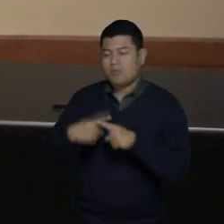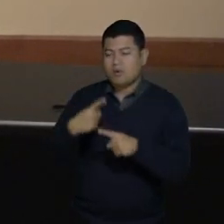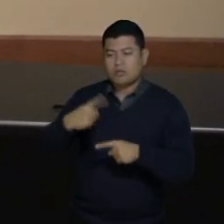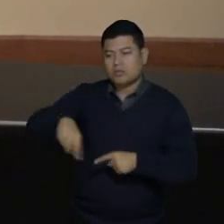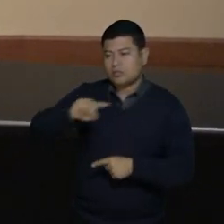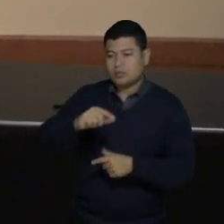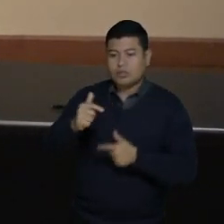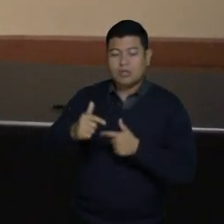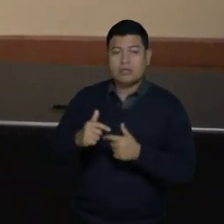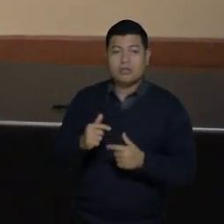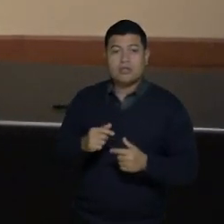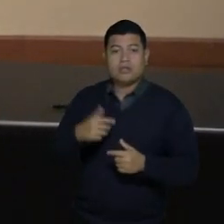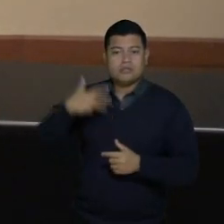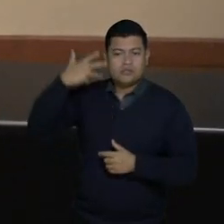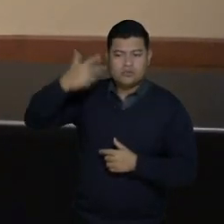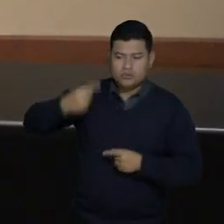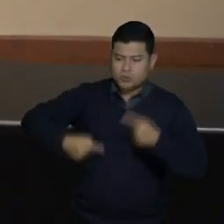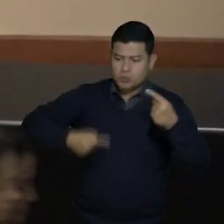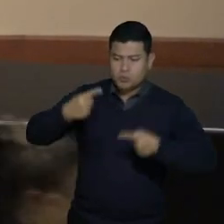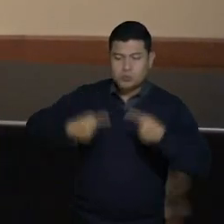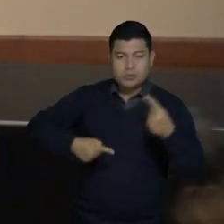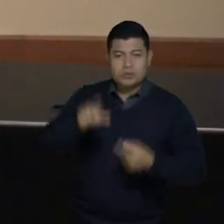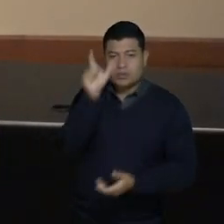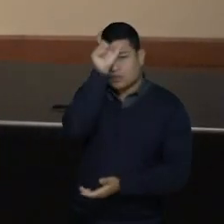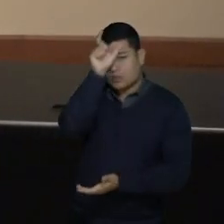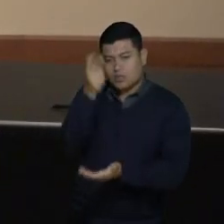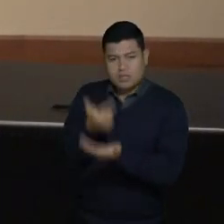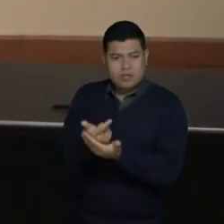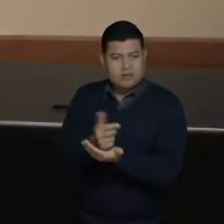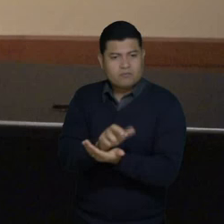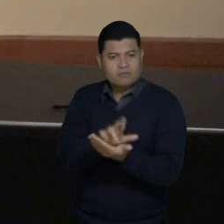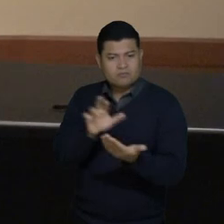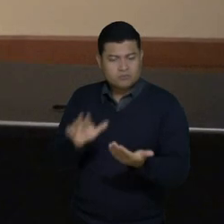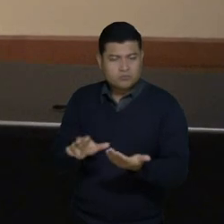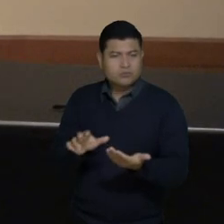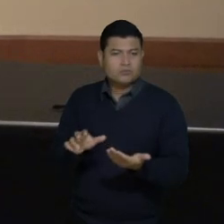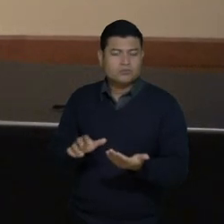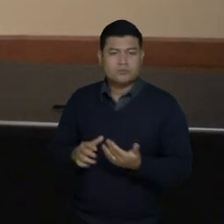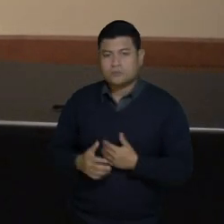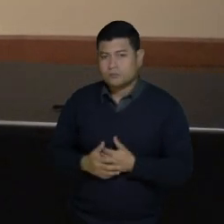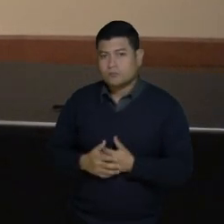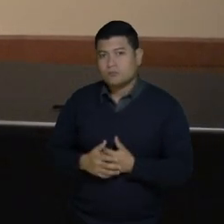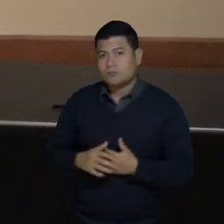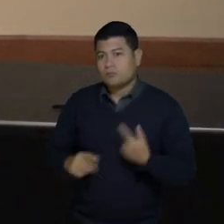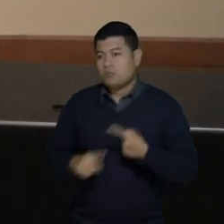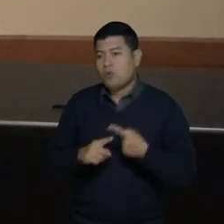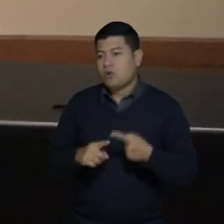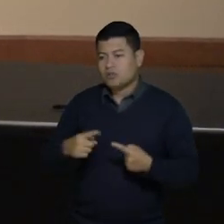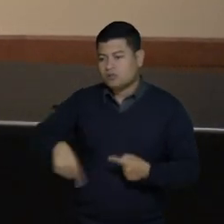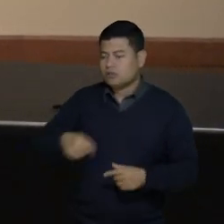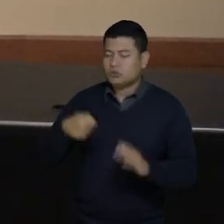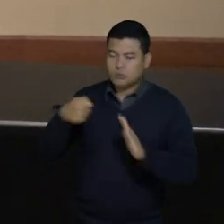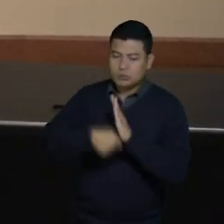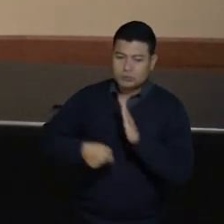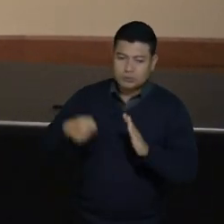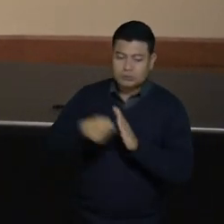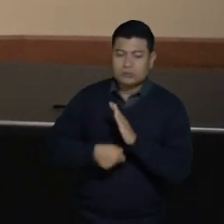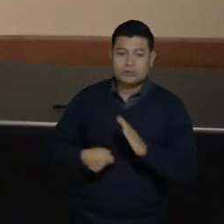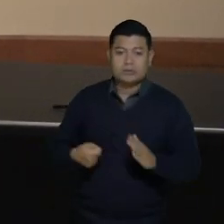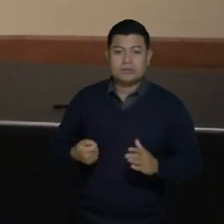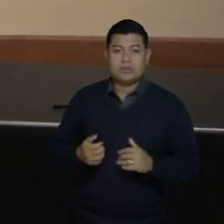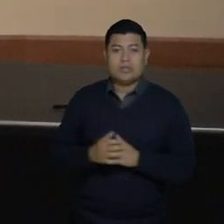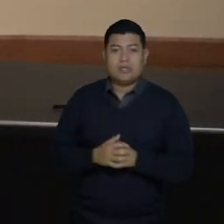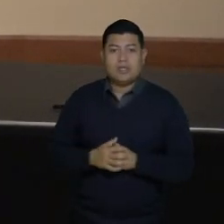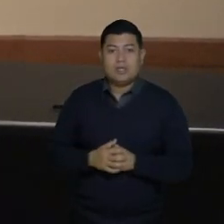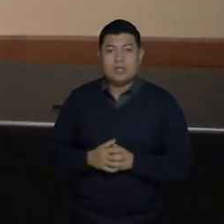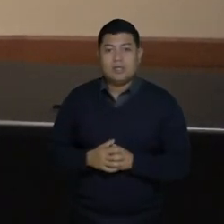gente tá aqui por porque todas nós aqui né a Ângela que falou tanto por que que a gente batalha para que histórias como a dele que teve